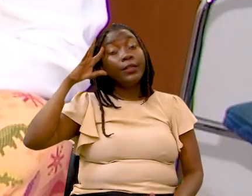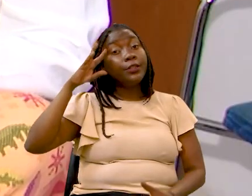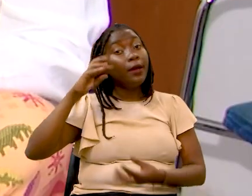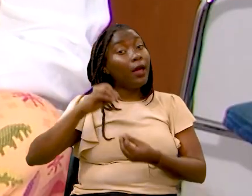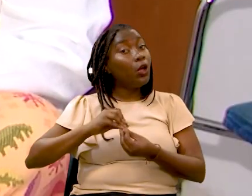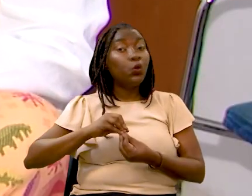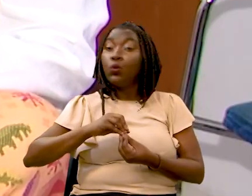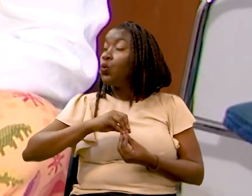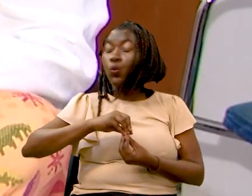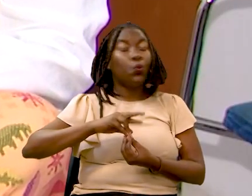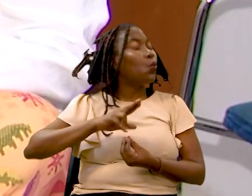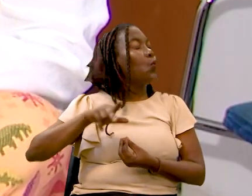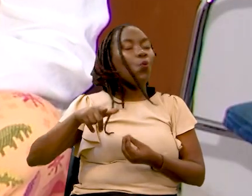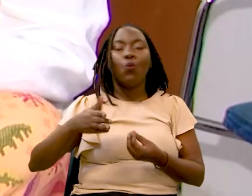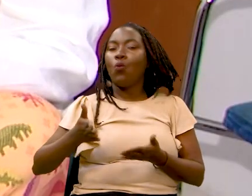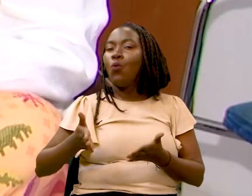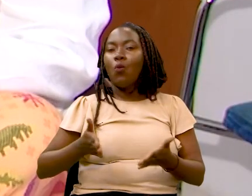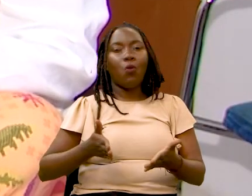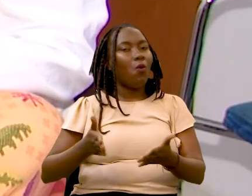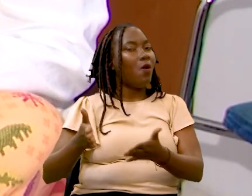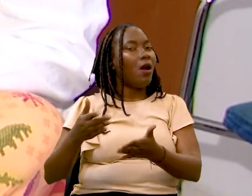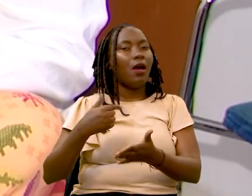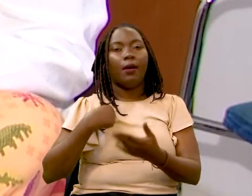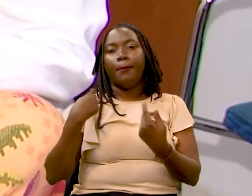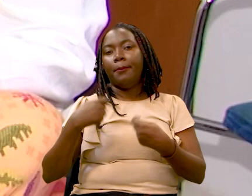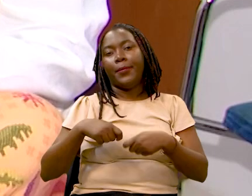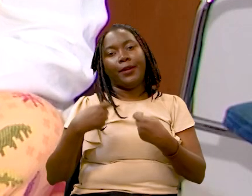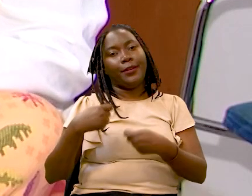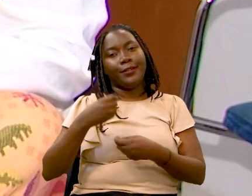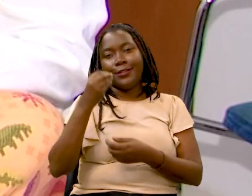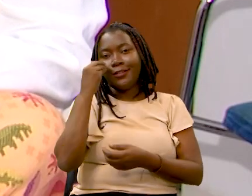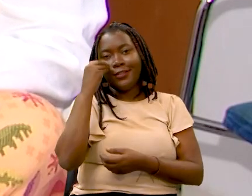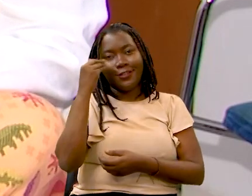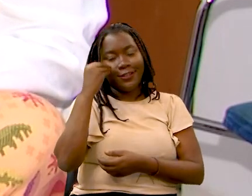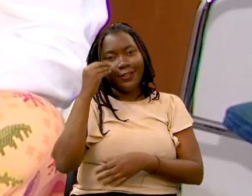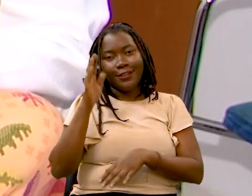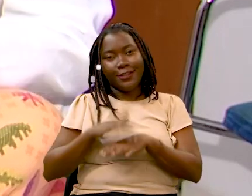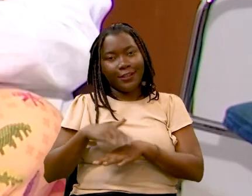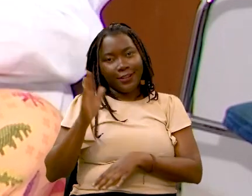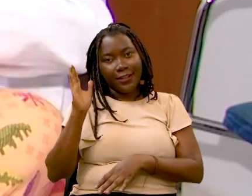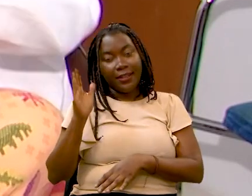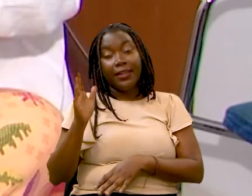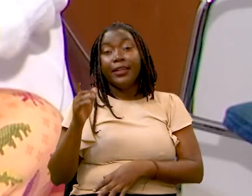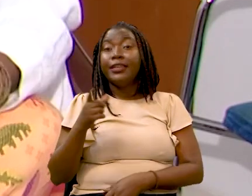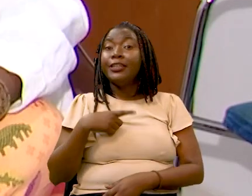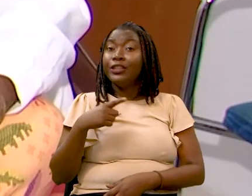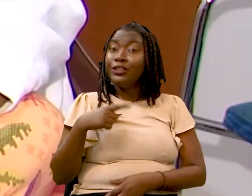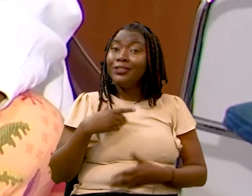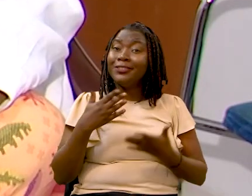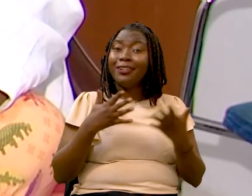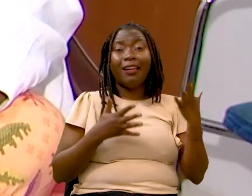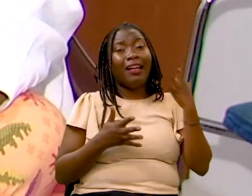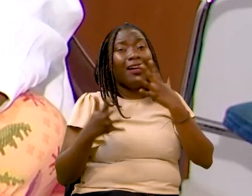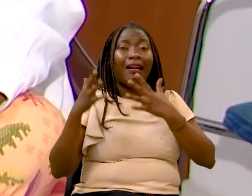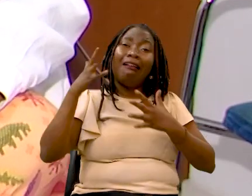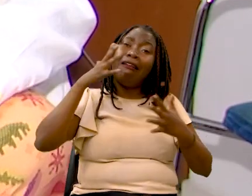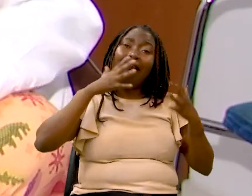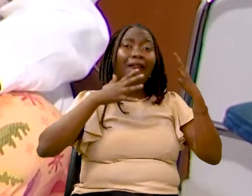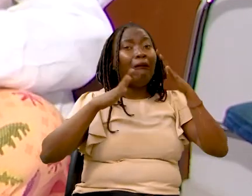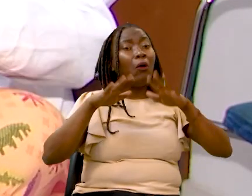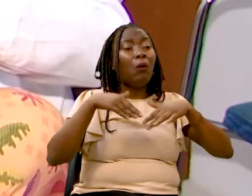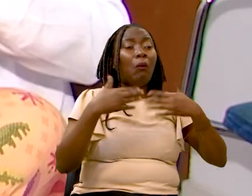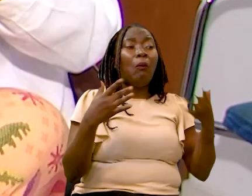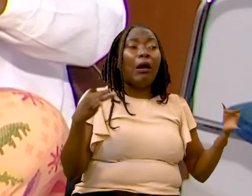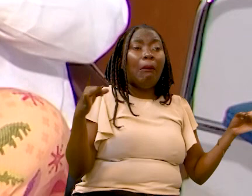eu tive o entendimento que não era esse o caminho, que eu precisava insistir um pouco